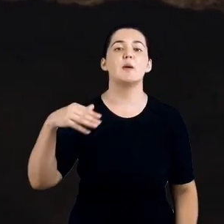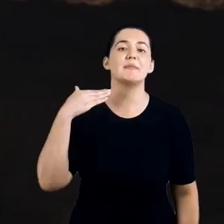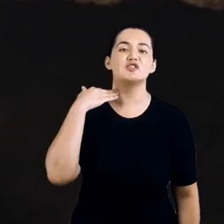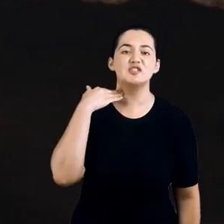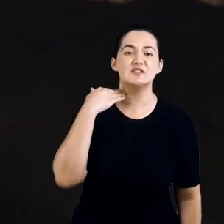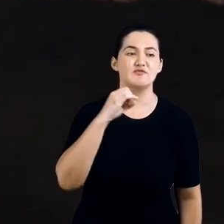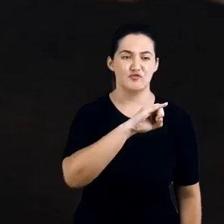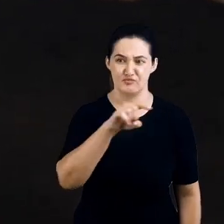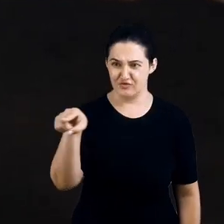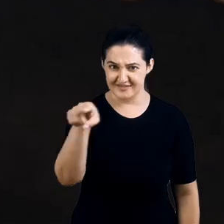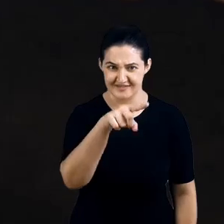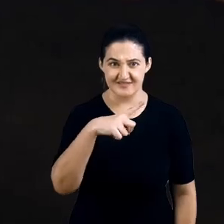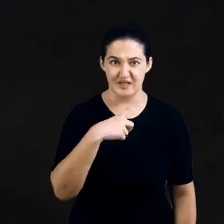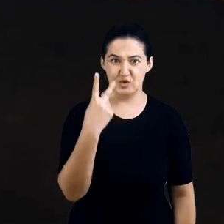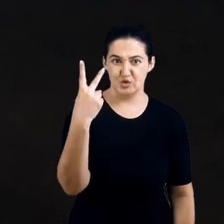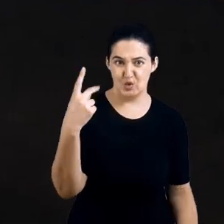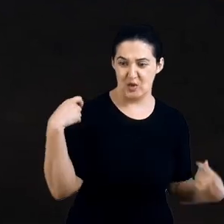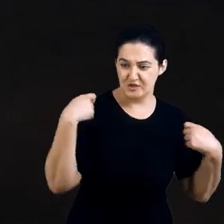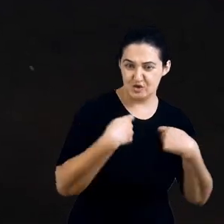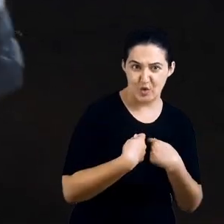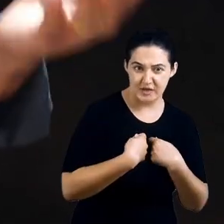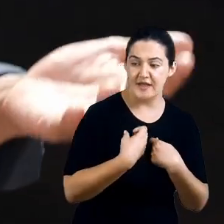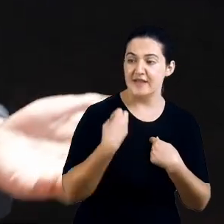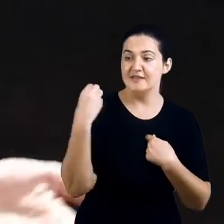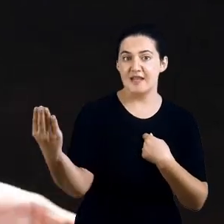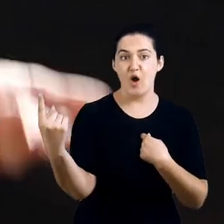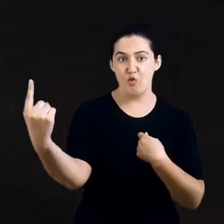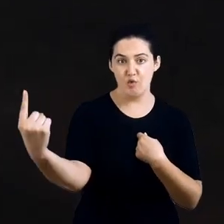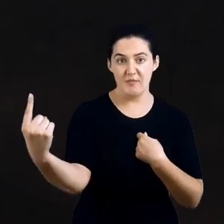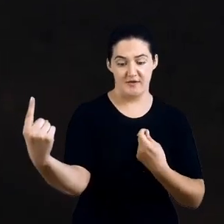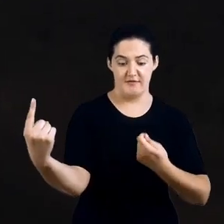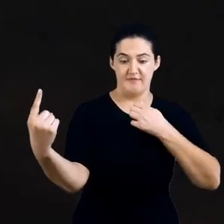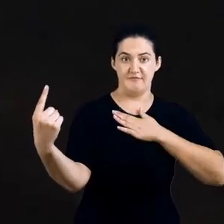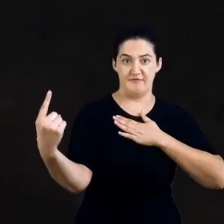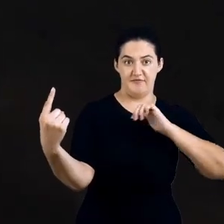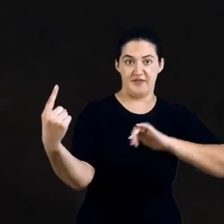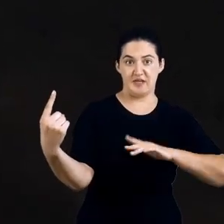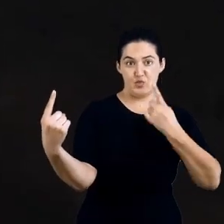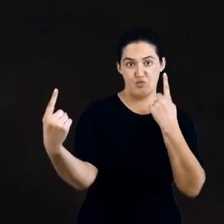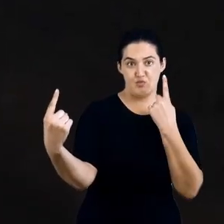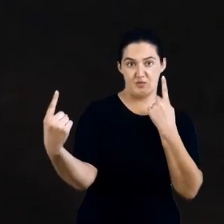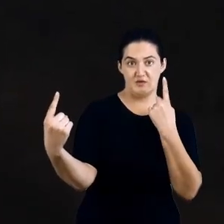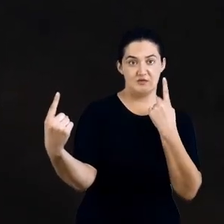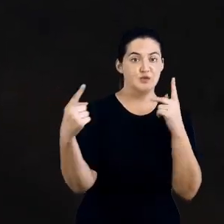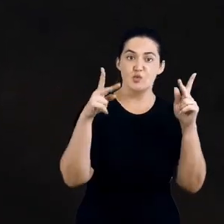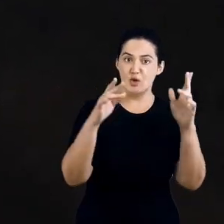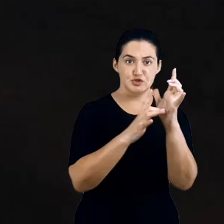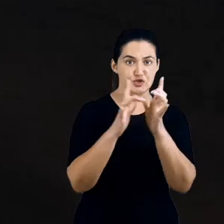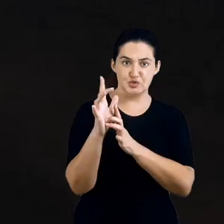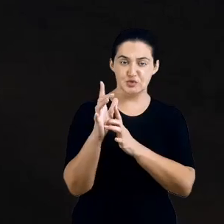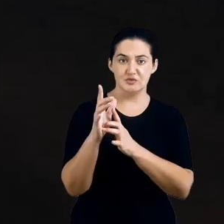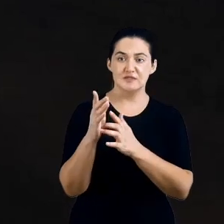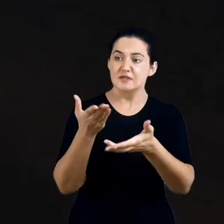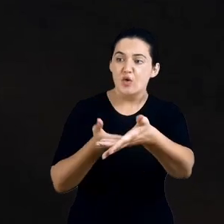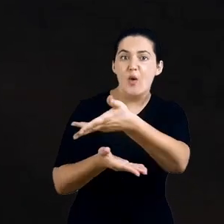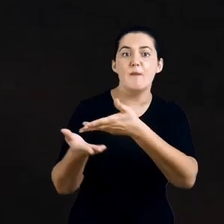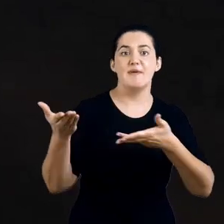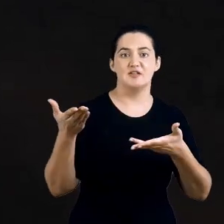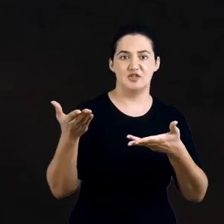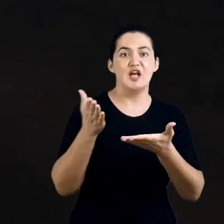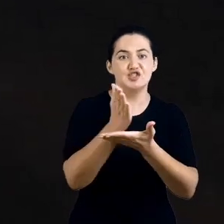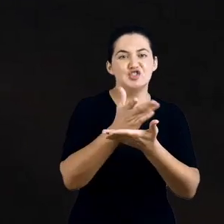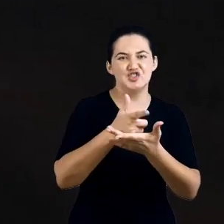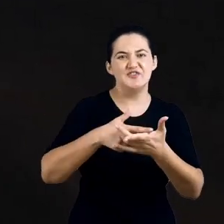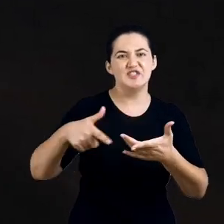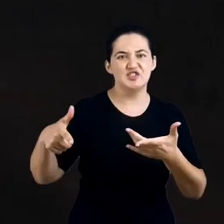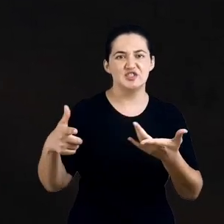Batista dizia: quem tiver duas túnicas, dê uma para o seu semelhante e fique com outra. Jesus ecoou o mesmo princípio. Se você tiver